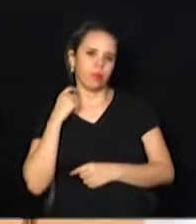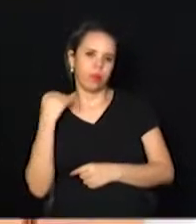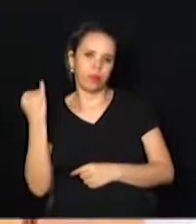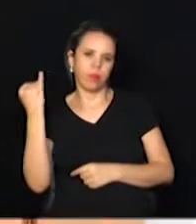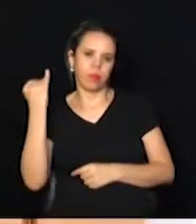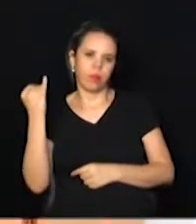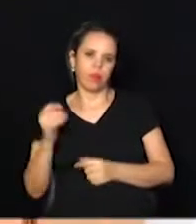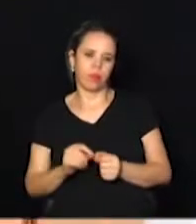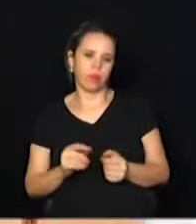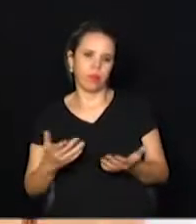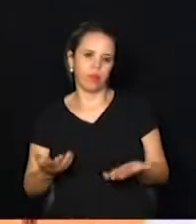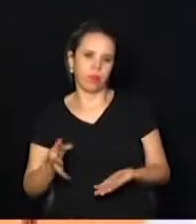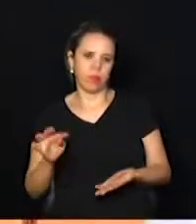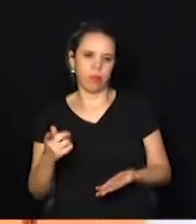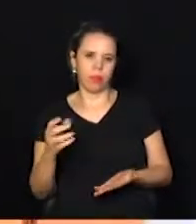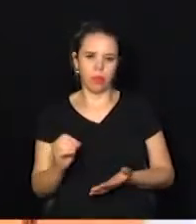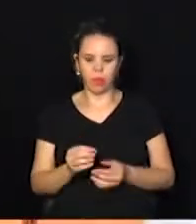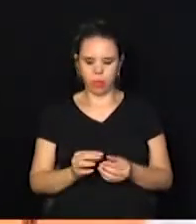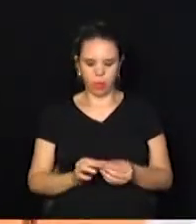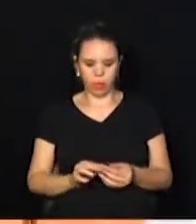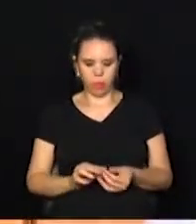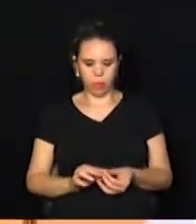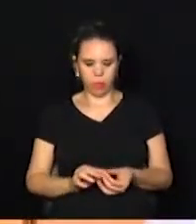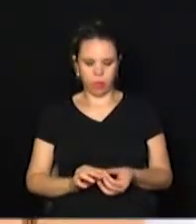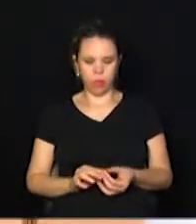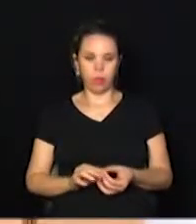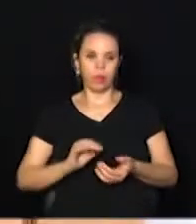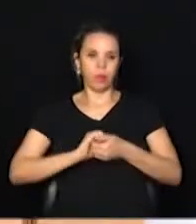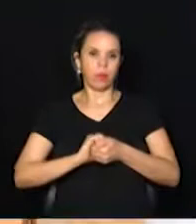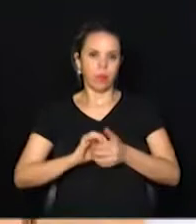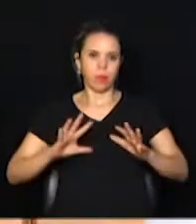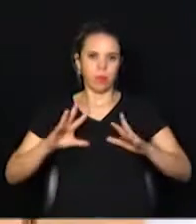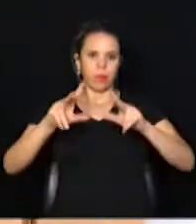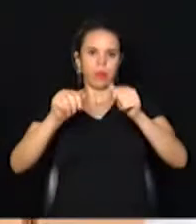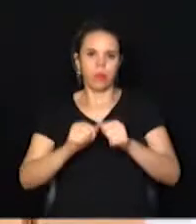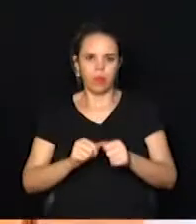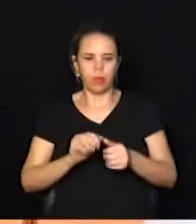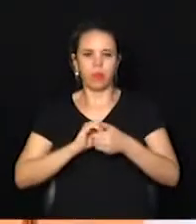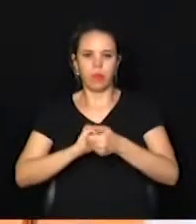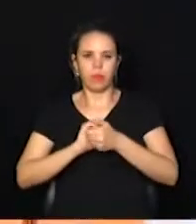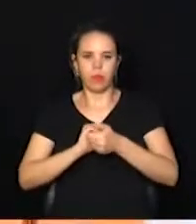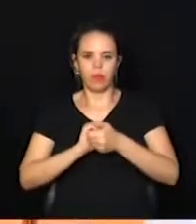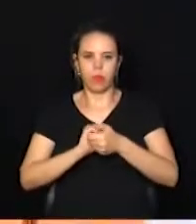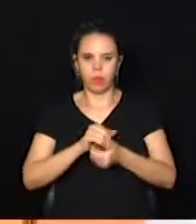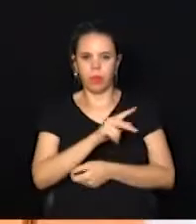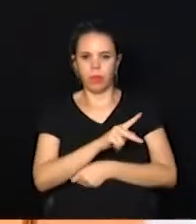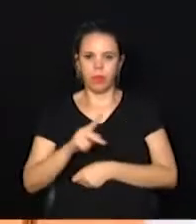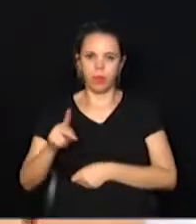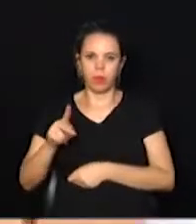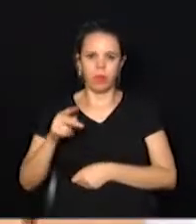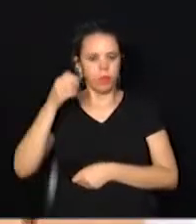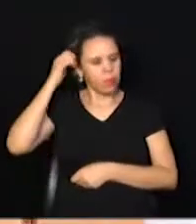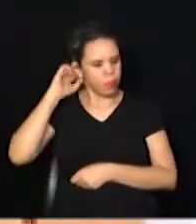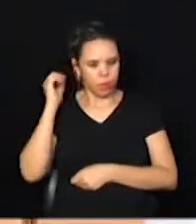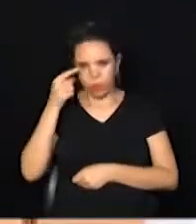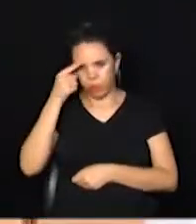que foi o Toninho do PT. Então, saúdo aqui a todas e todos, saúdo a presidenta Paula